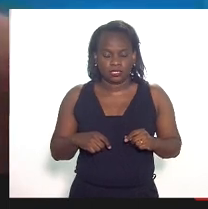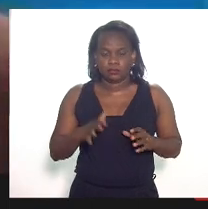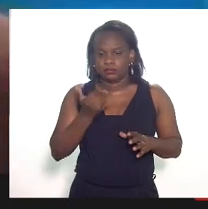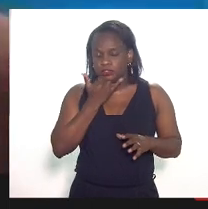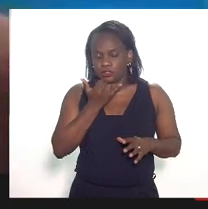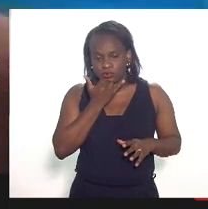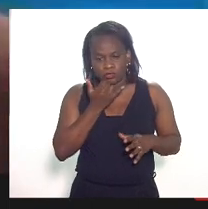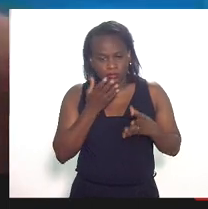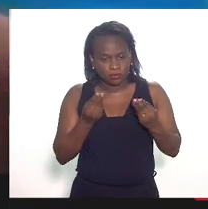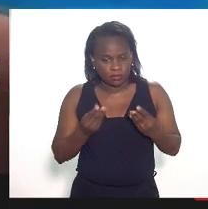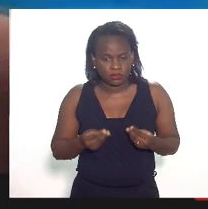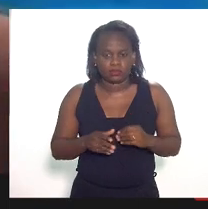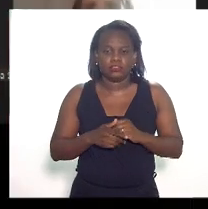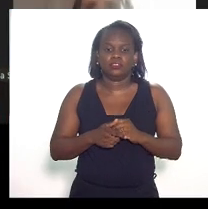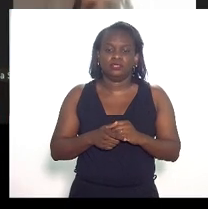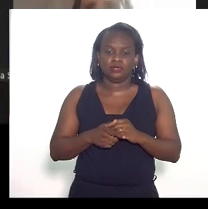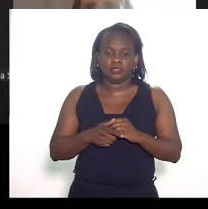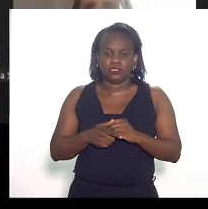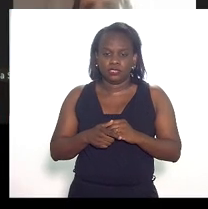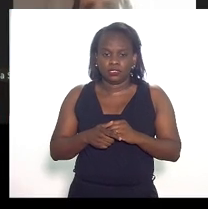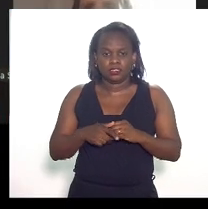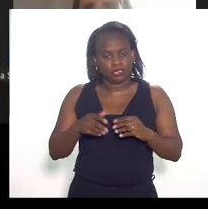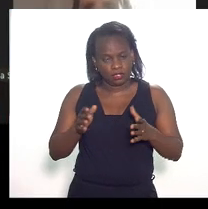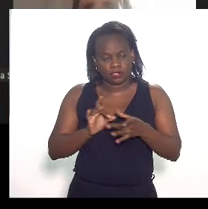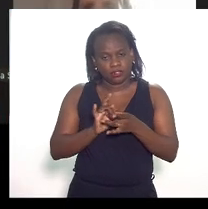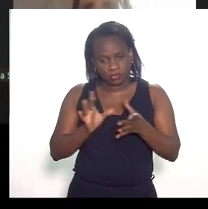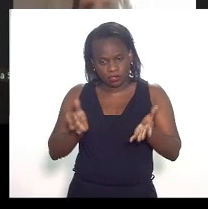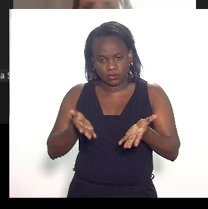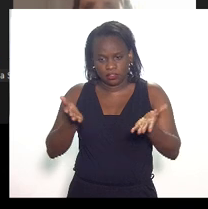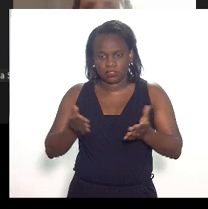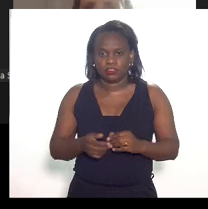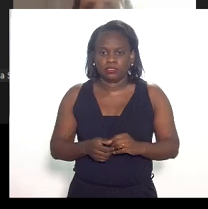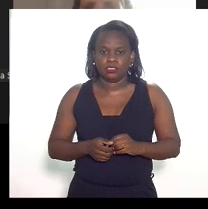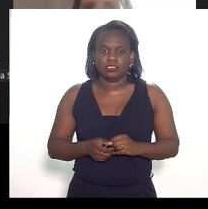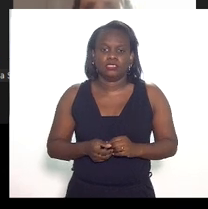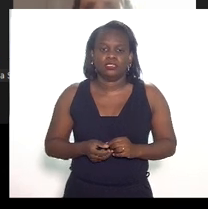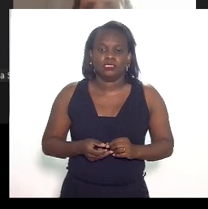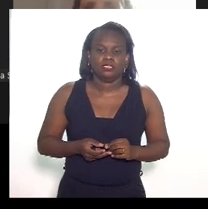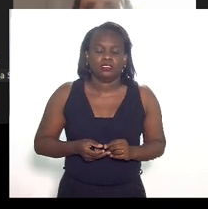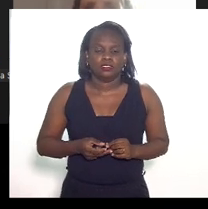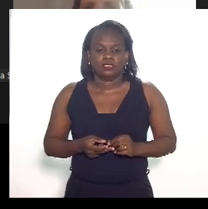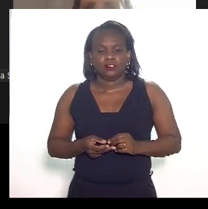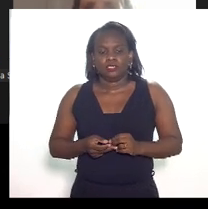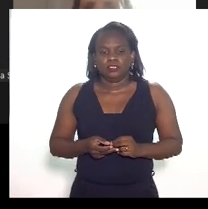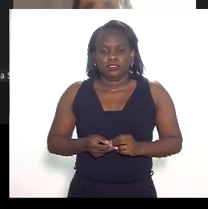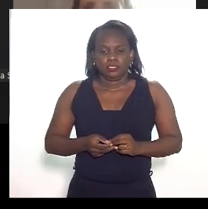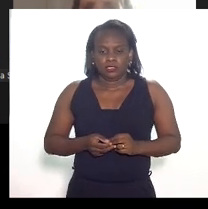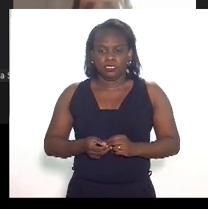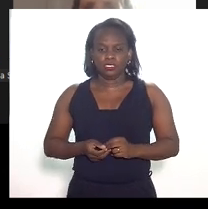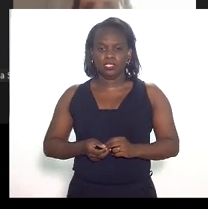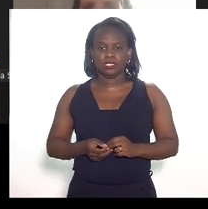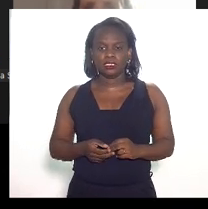Desculpas por pode não... seguir, então. Só repete só os nomes. Então... Pois não, tudo bem.